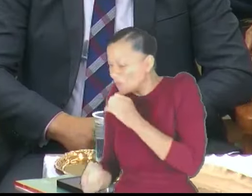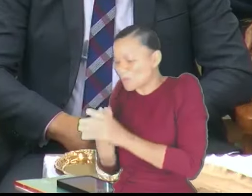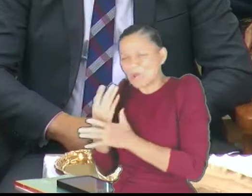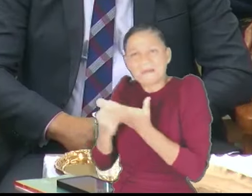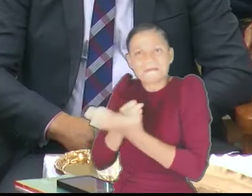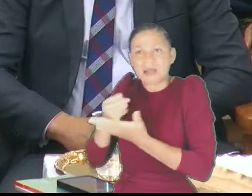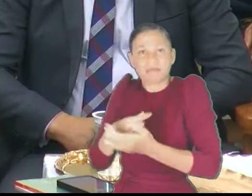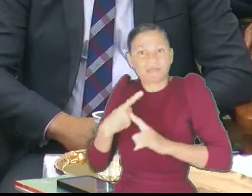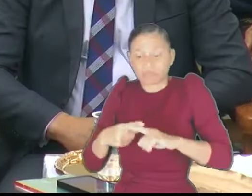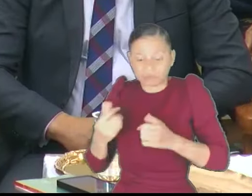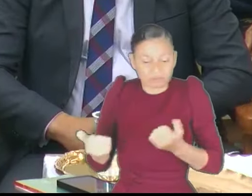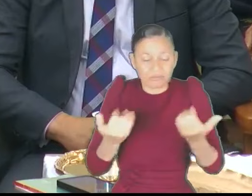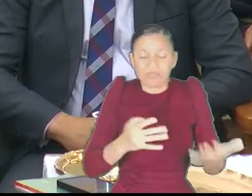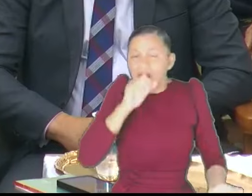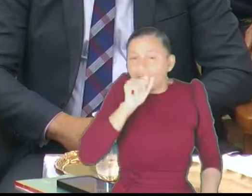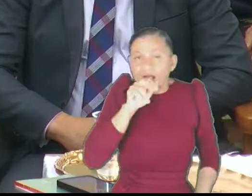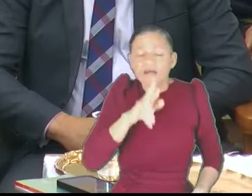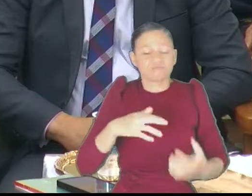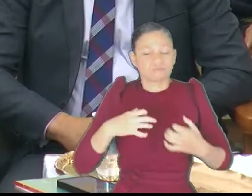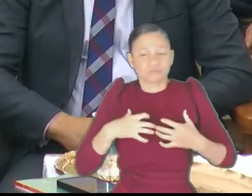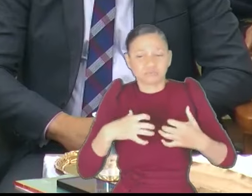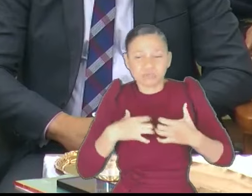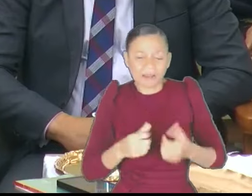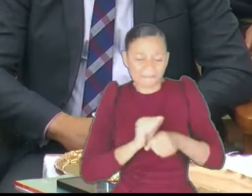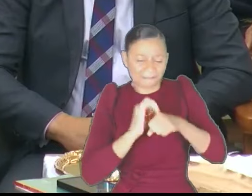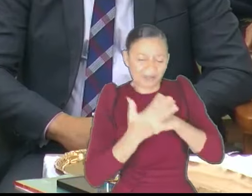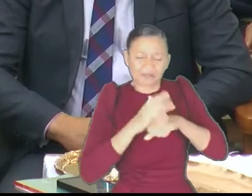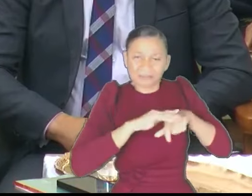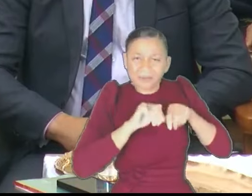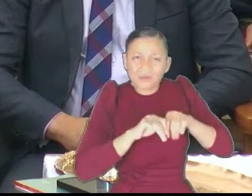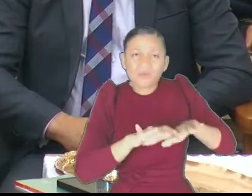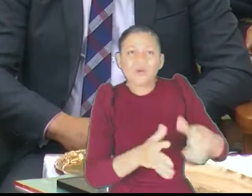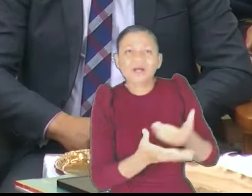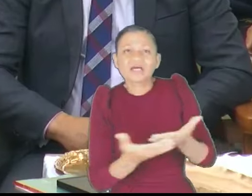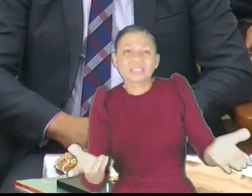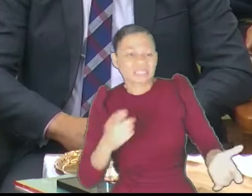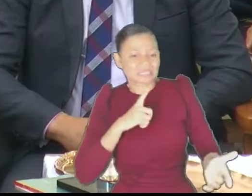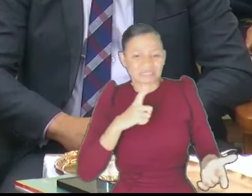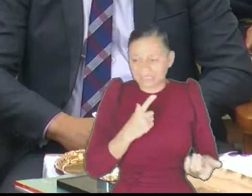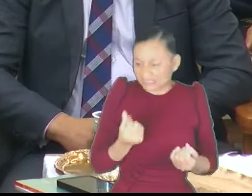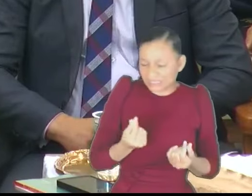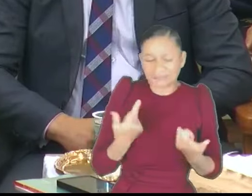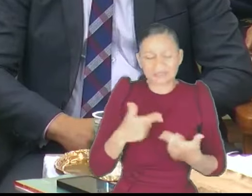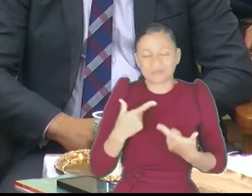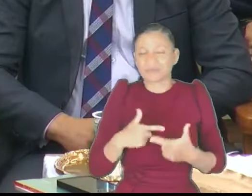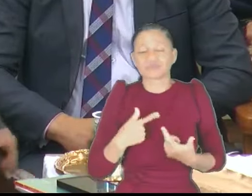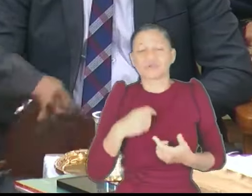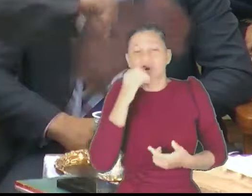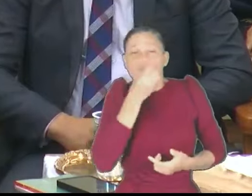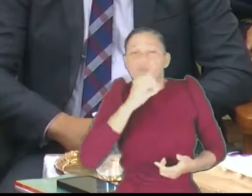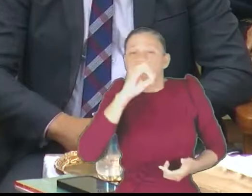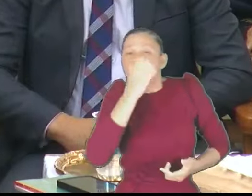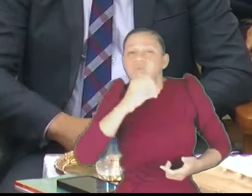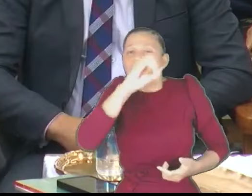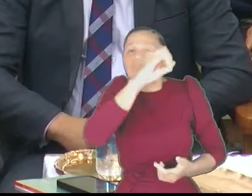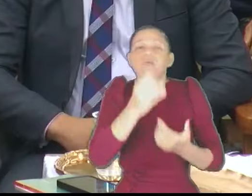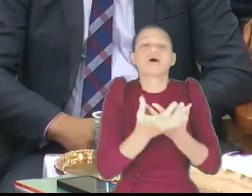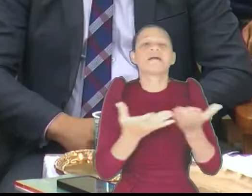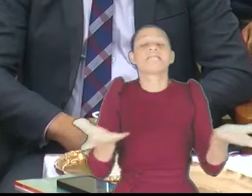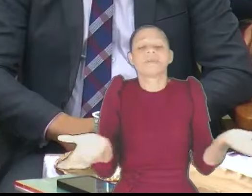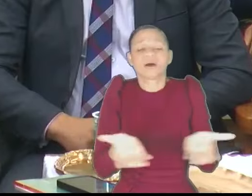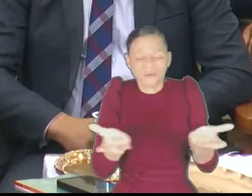se ele não te dá o ar para respirar, a pandemia que o diga, meu irmão. Alguém tinha dinheiro, mas não tinha o oxigênio. Mas nós estamos aqui nesta noite